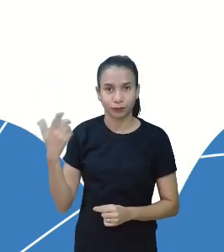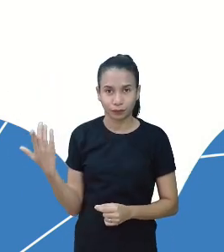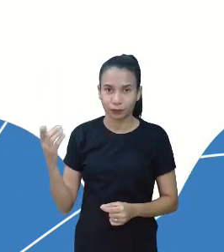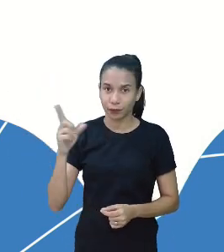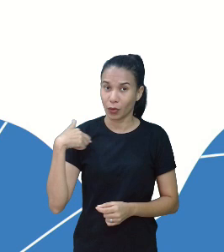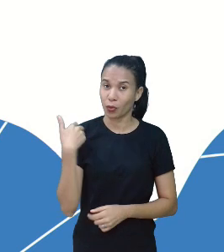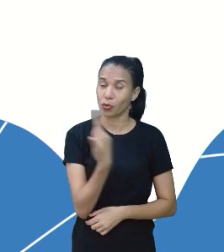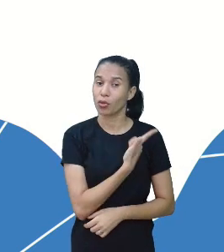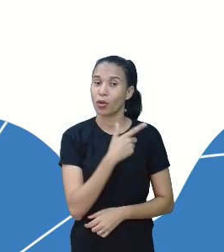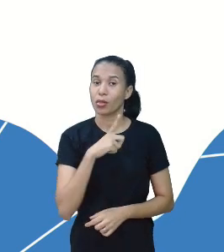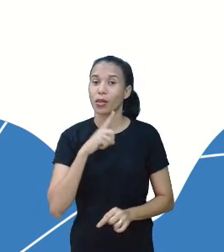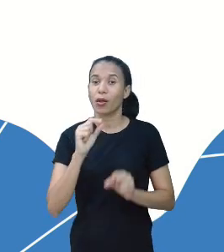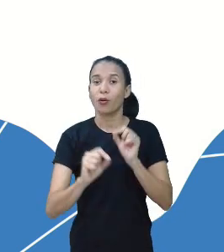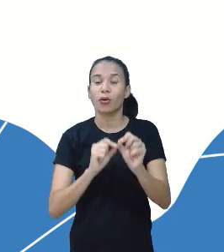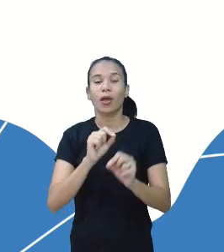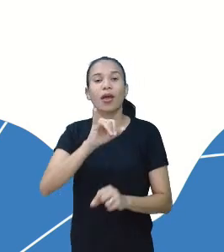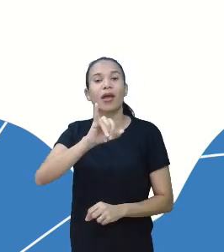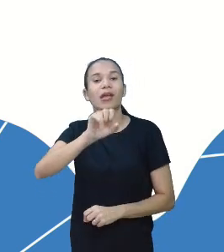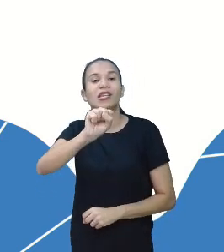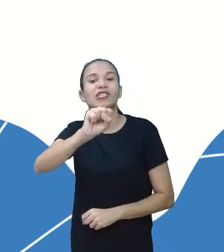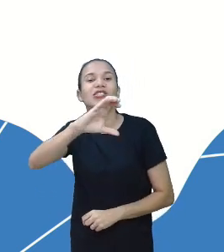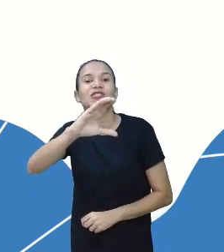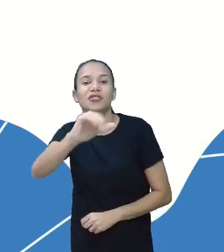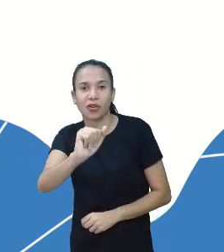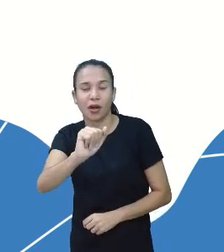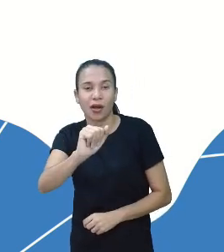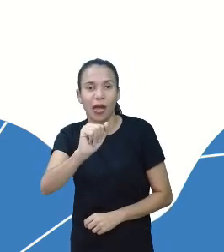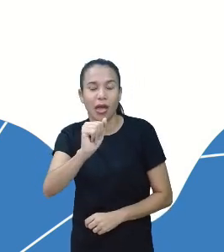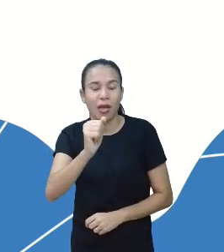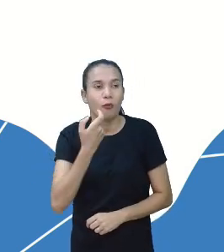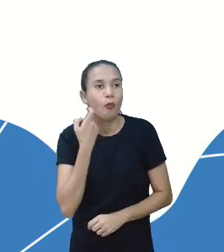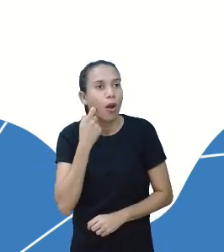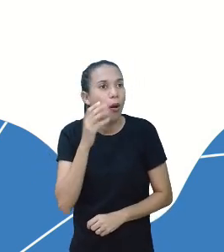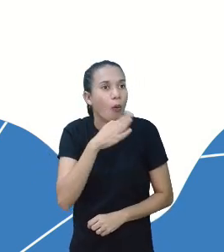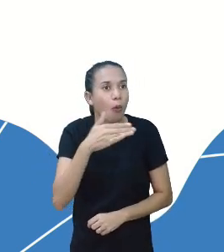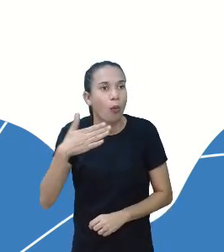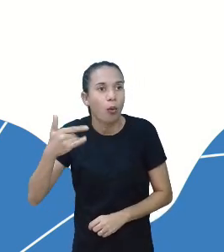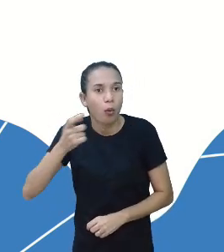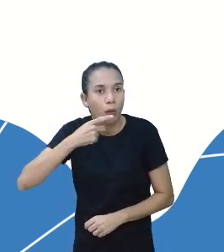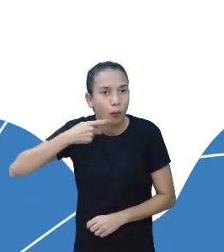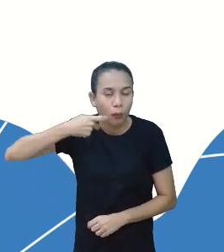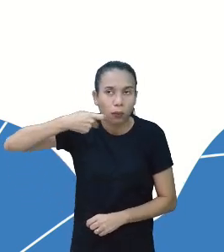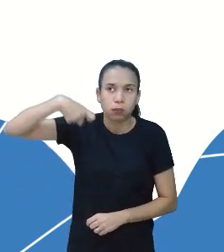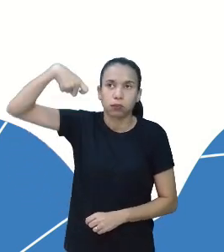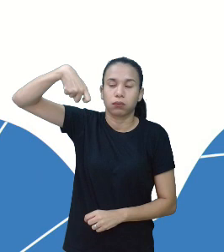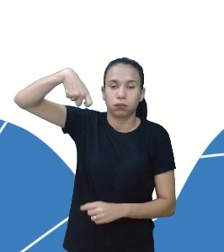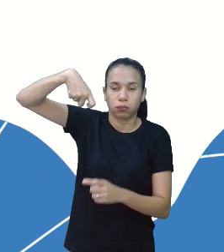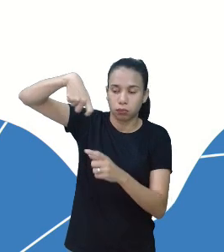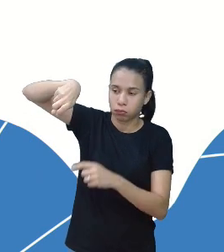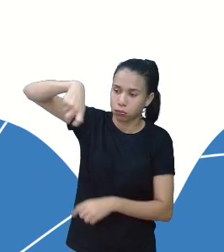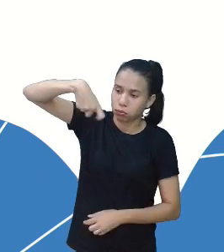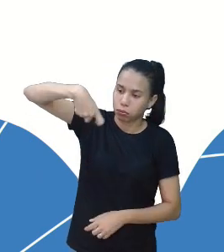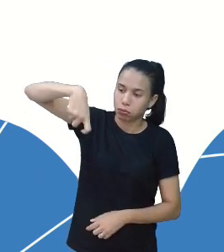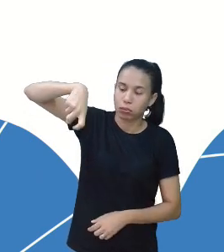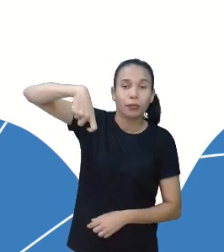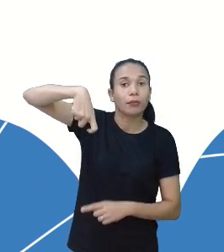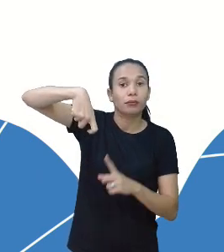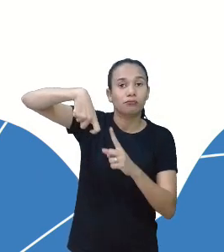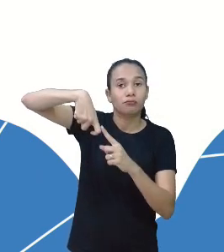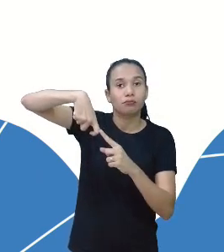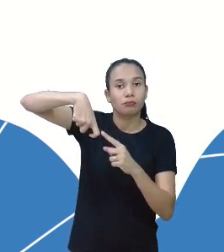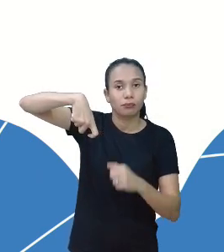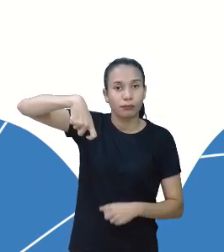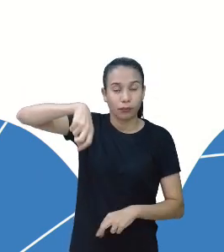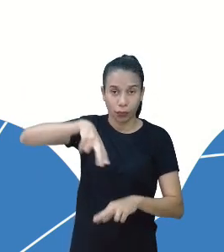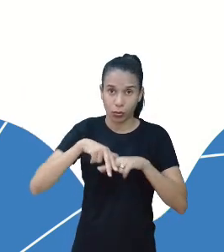aqui, nós temos a isca. É a isca que vai ficar pendurada na ponta desse anzol longo e